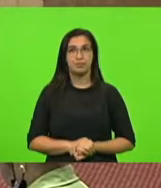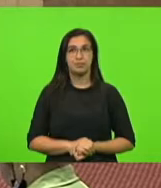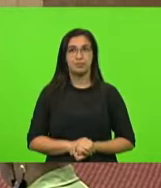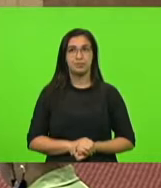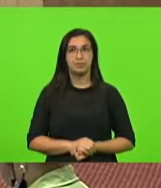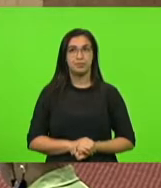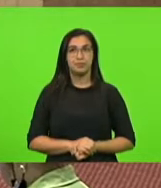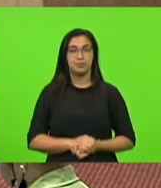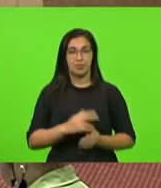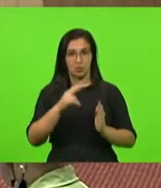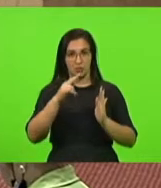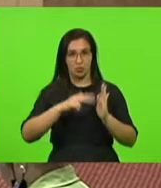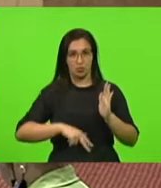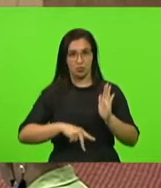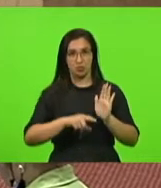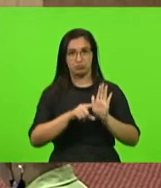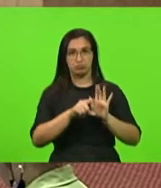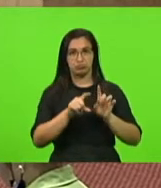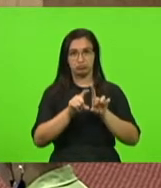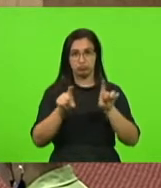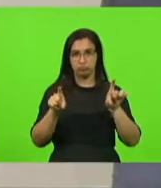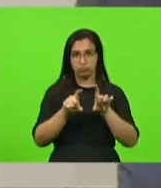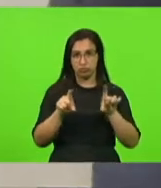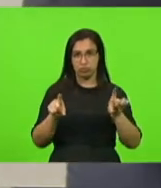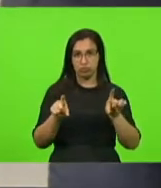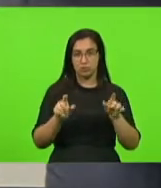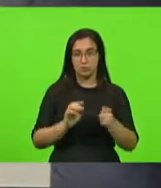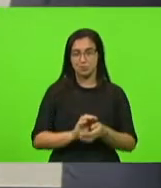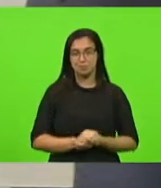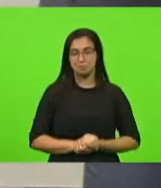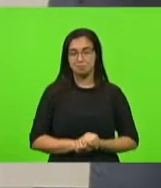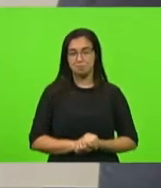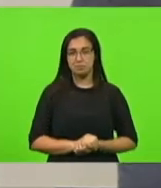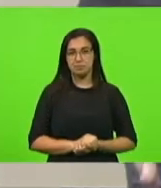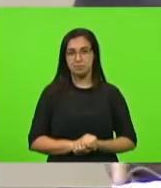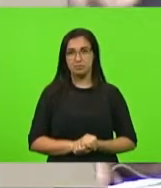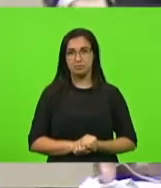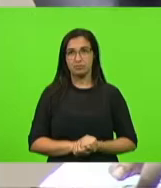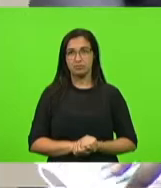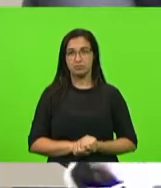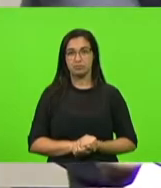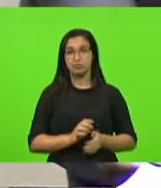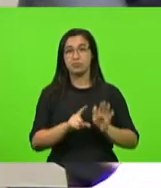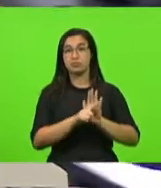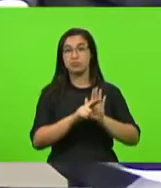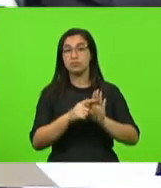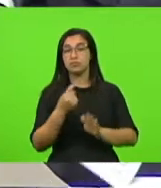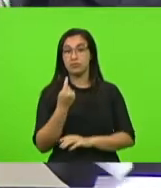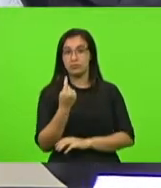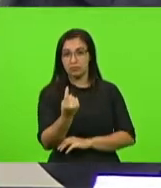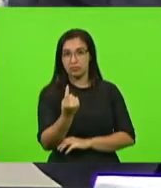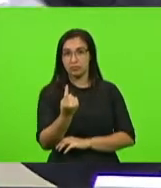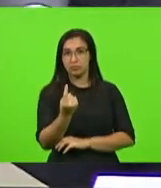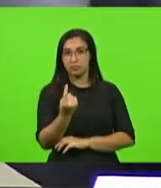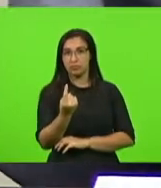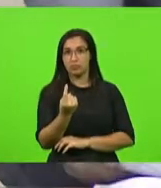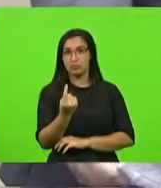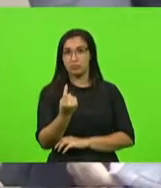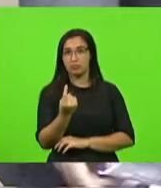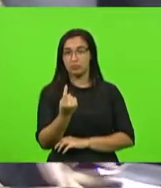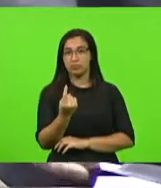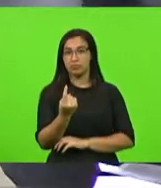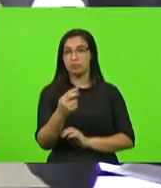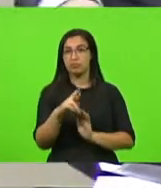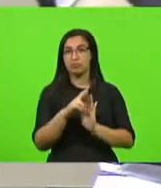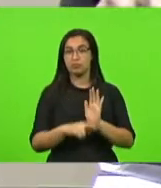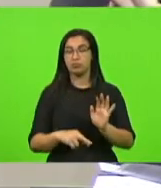Eu vou ler o texto porque ele fica bem exemplificativo, deputado. O parágrafo único passa a vigorar com a seguinte redação: